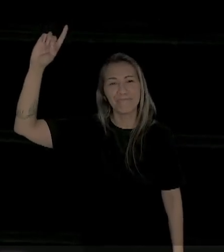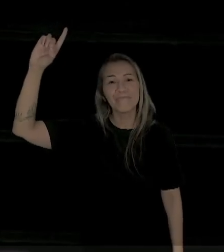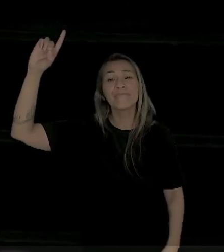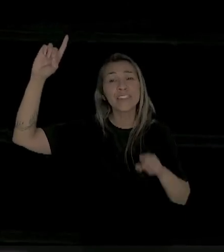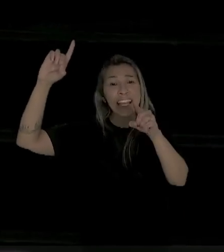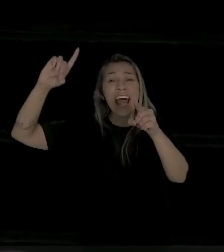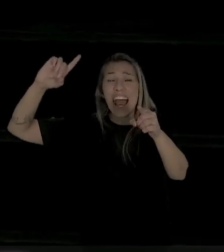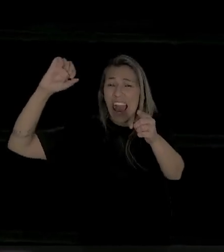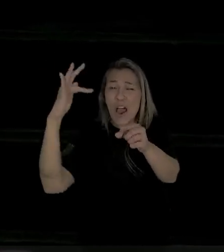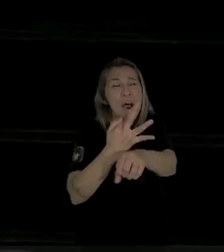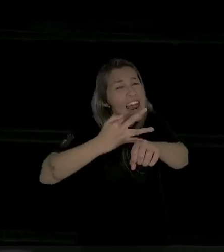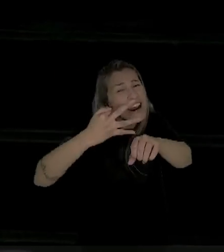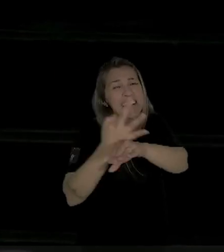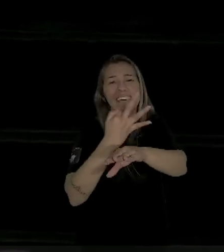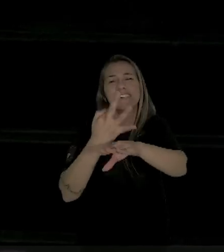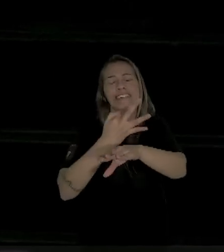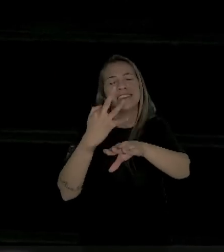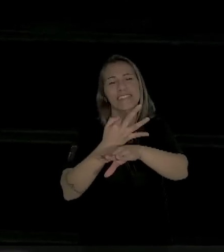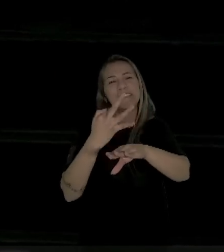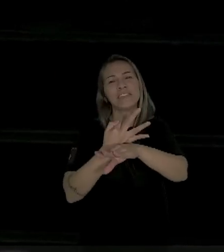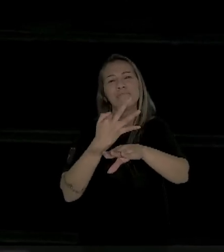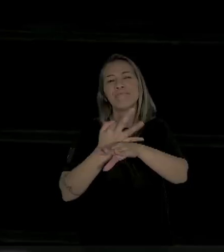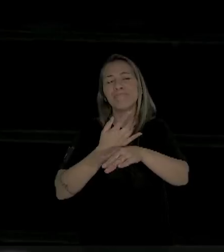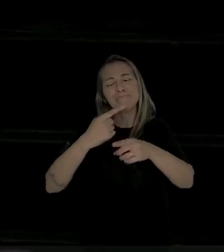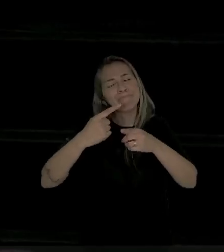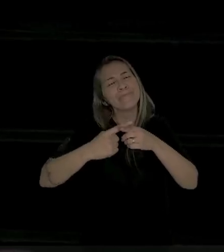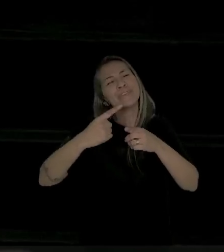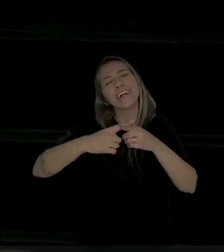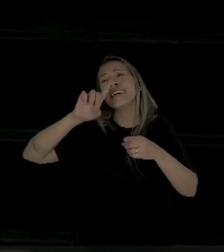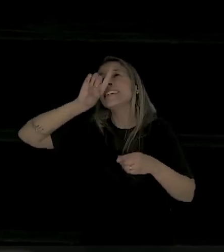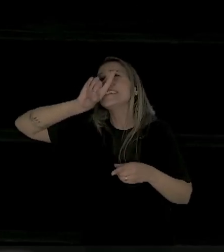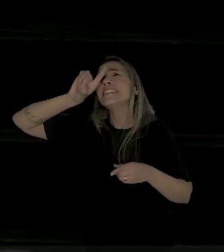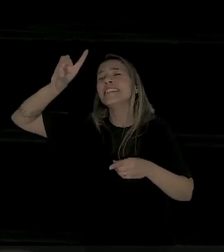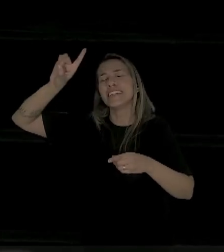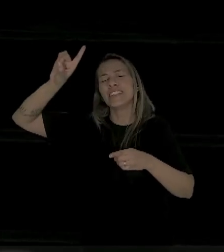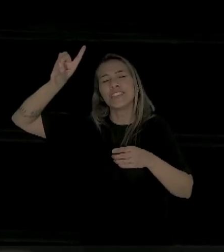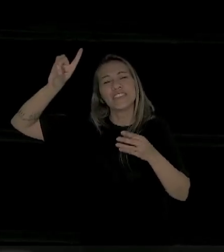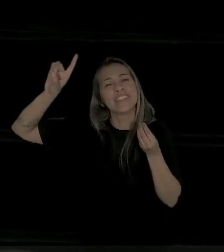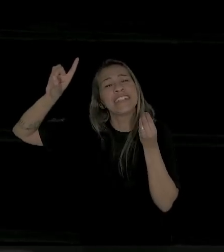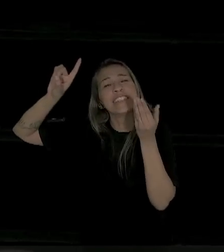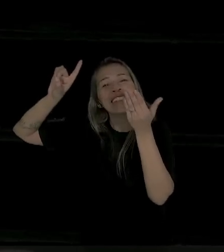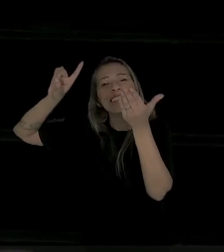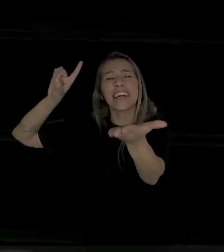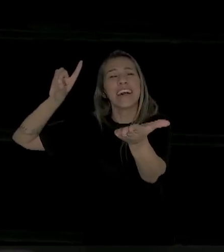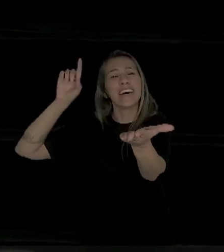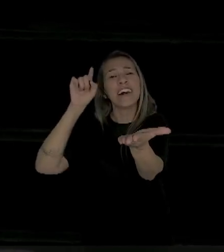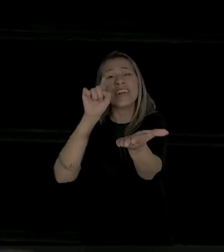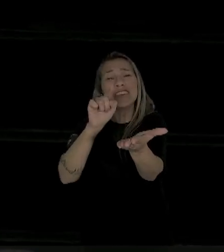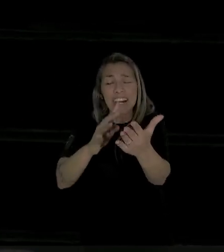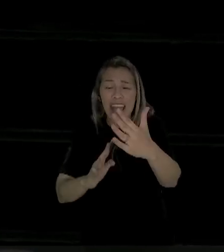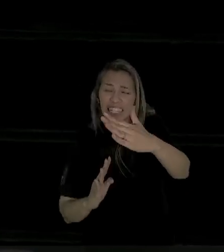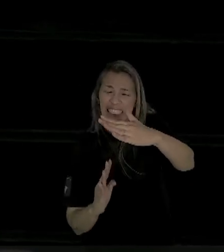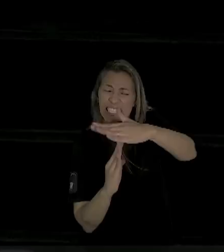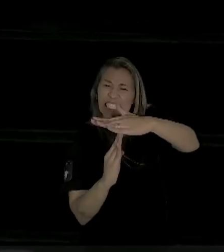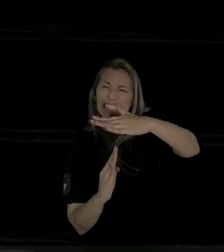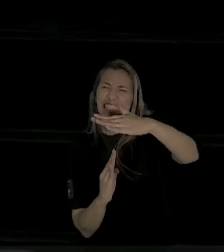Aguenta mais um pouco. Porque Deus te deu um limite. O limite do escolhido é aguardar até